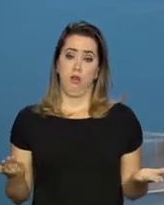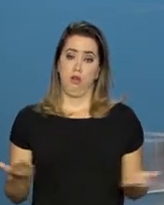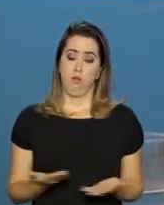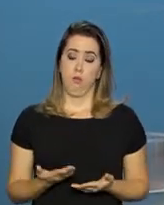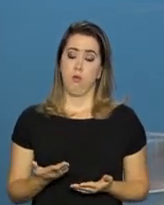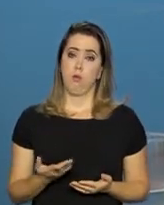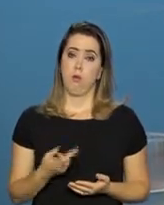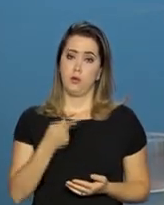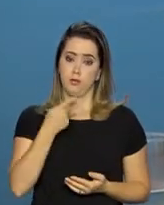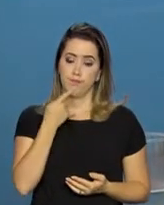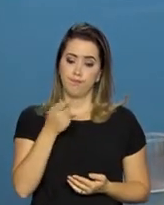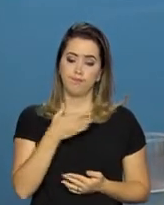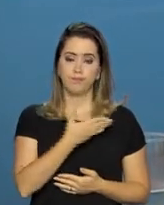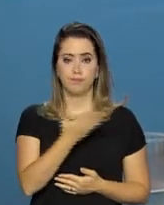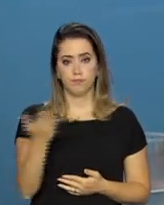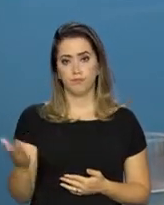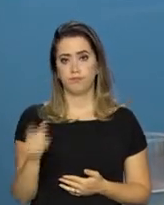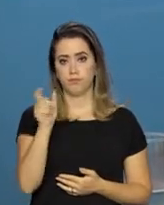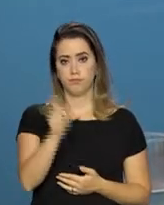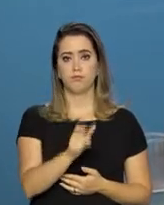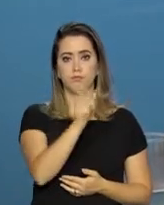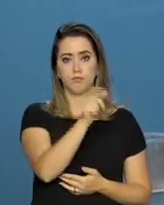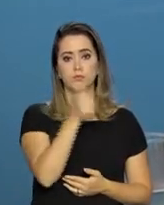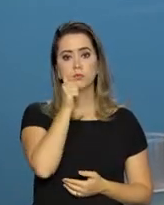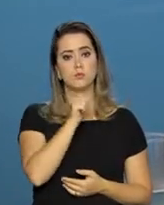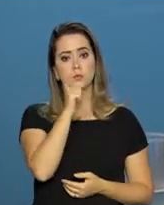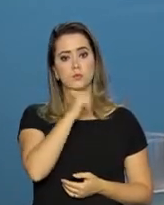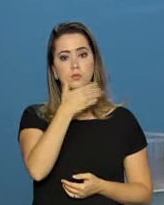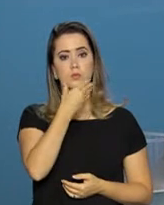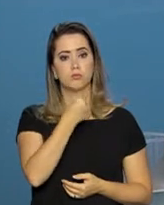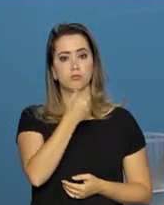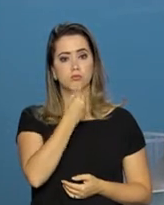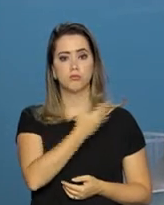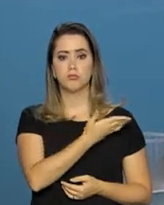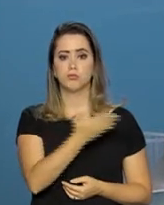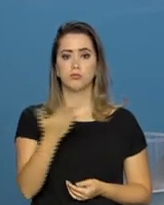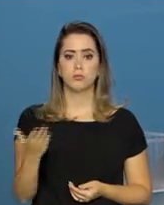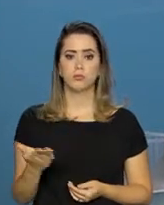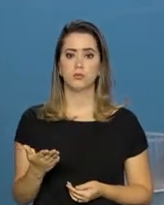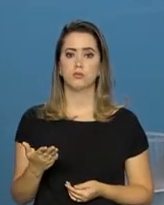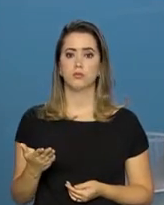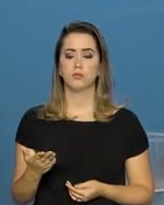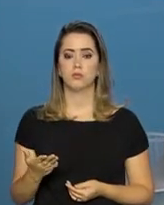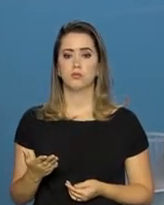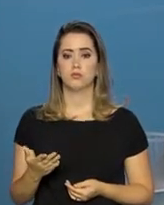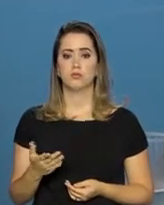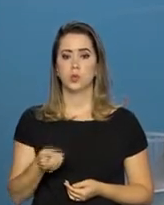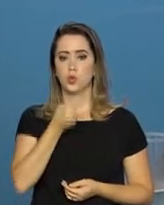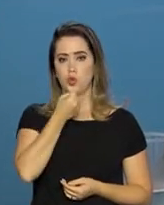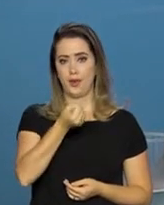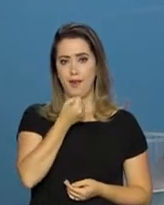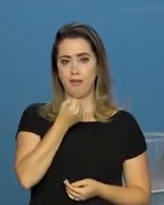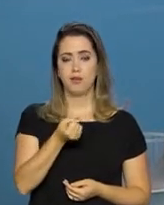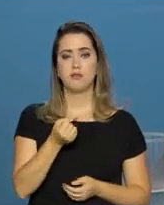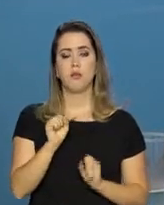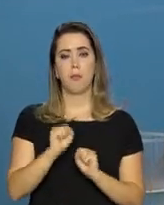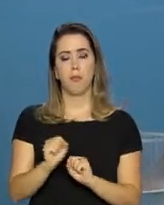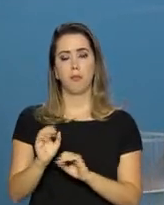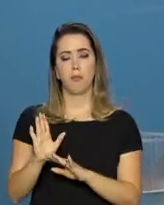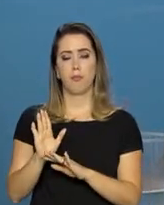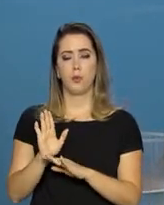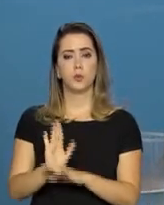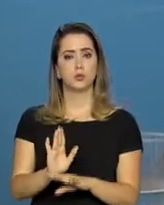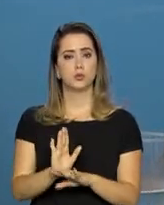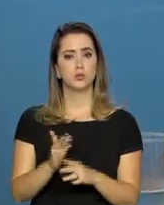peço também e os senhores e senhoras e senhores como como jornalistas repórteres